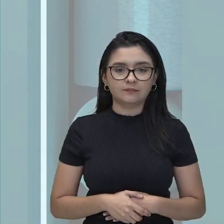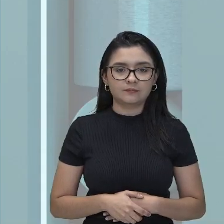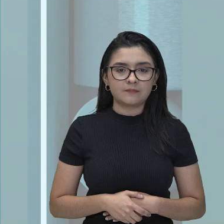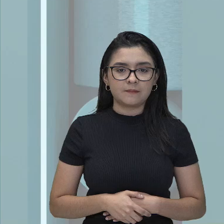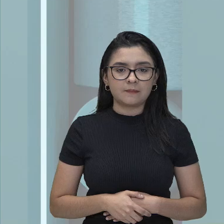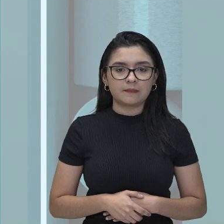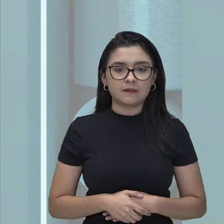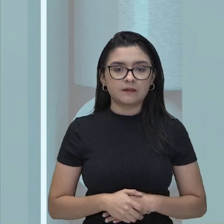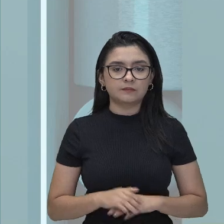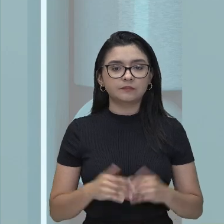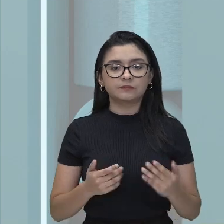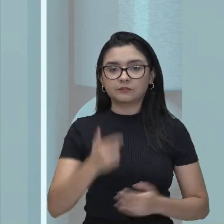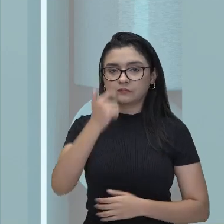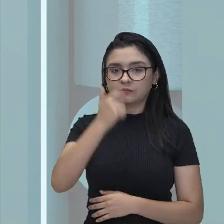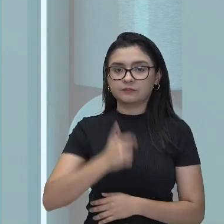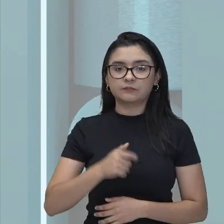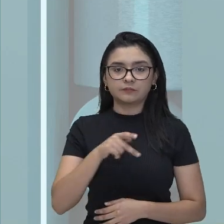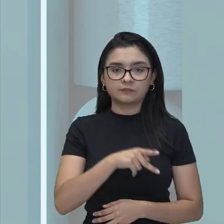paraaa